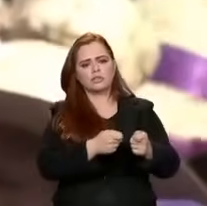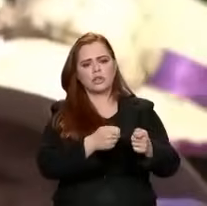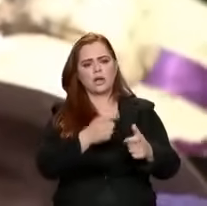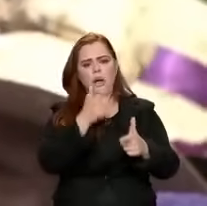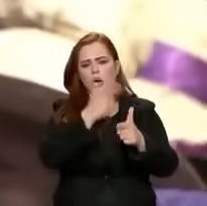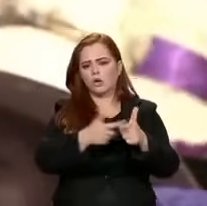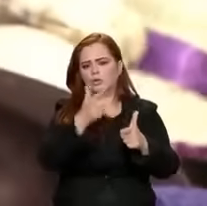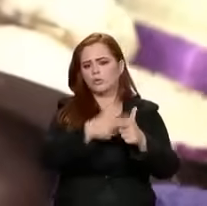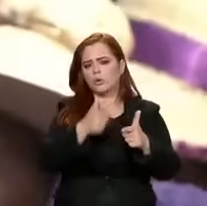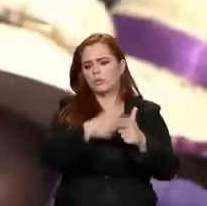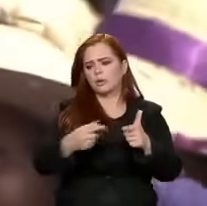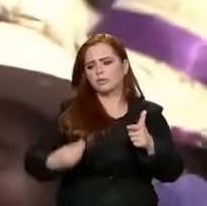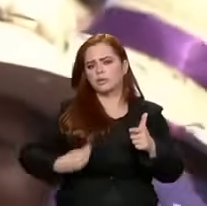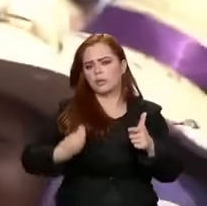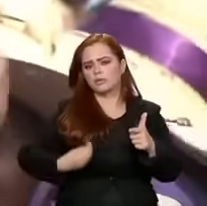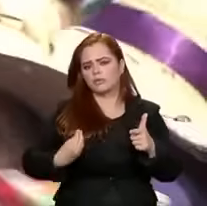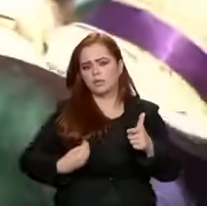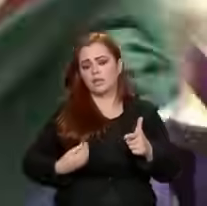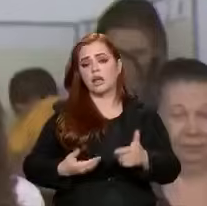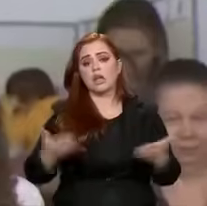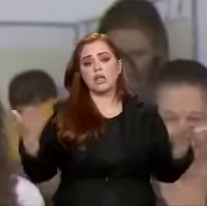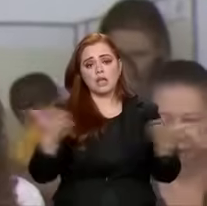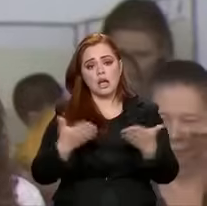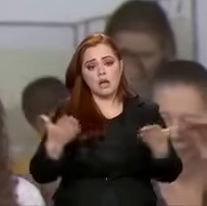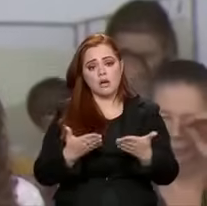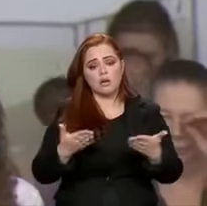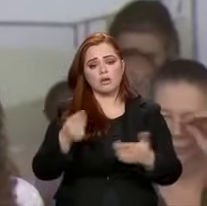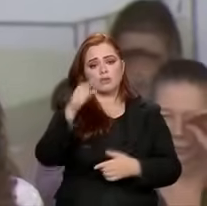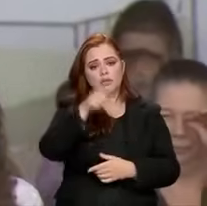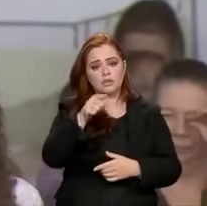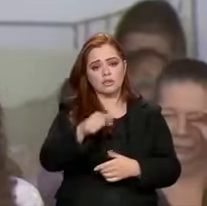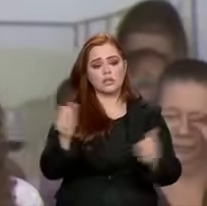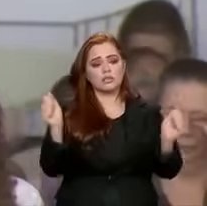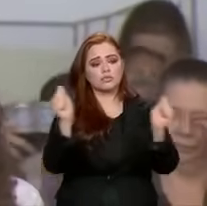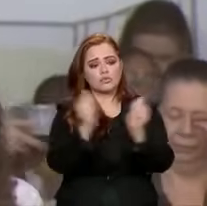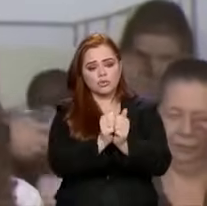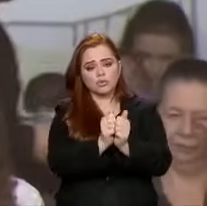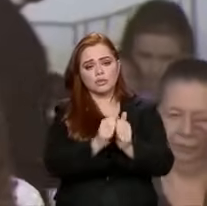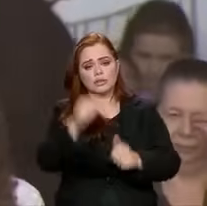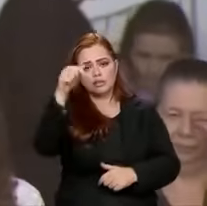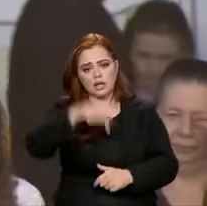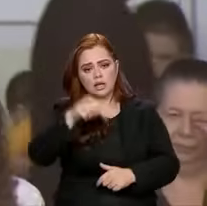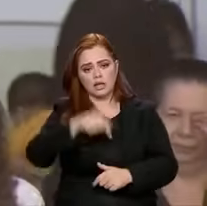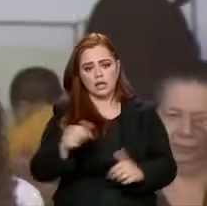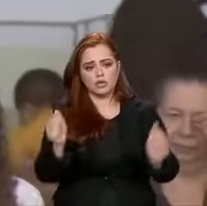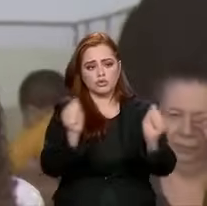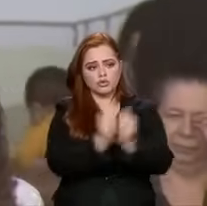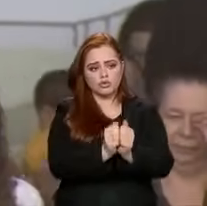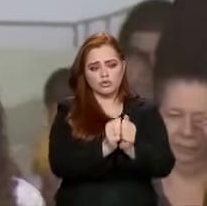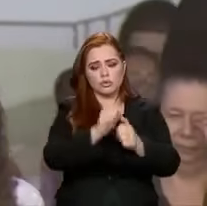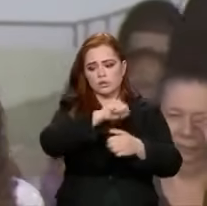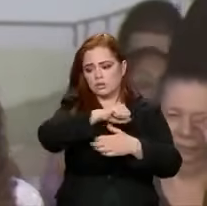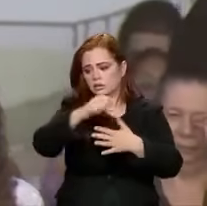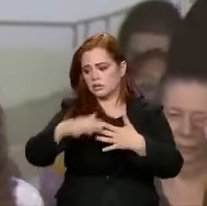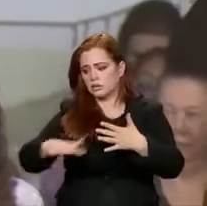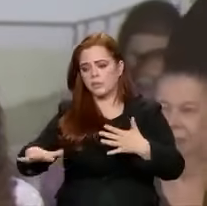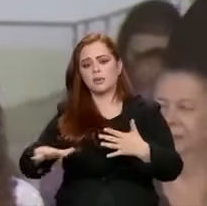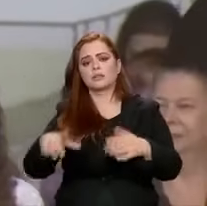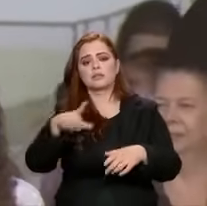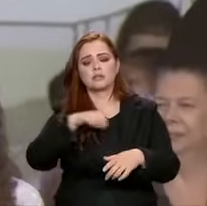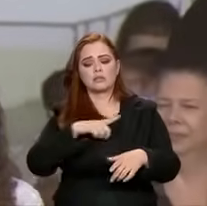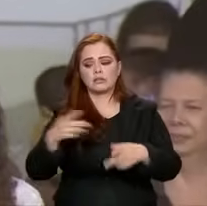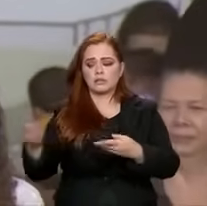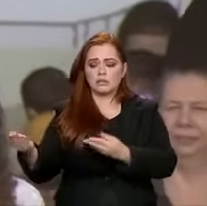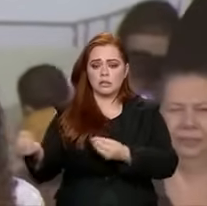sobreviver assim como tão vocês hoje aqui juntas nessa praça para trazer as